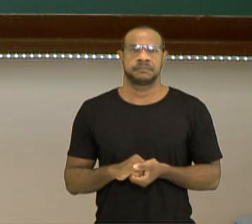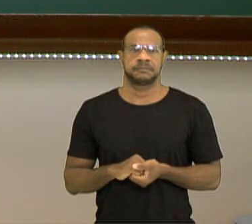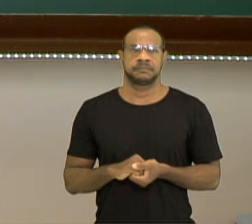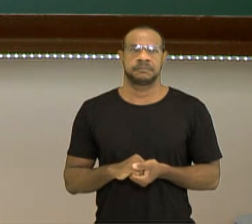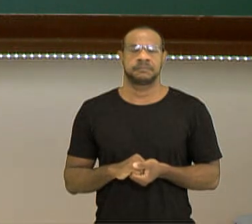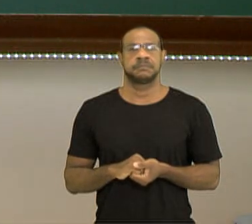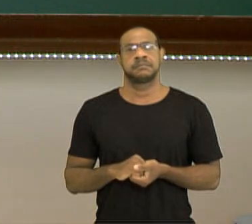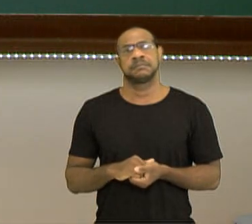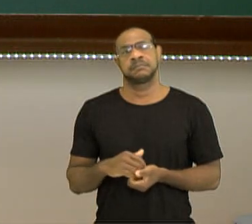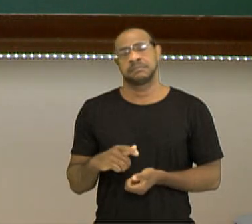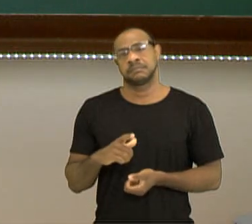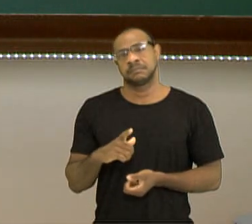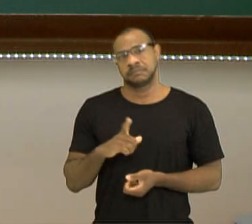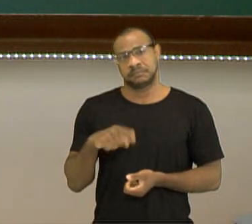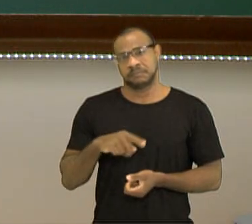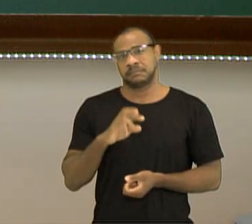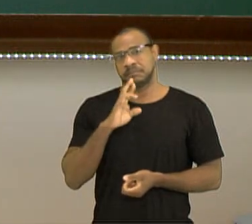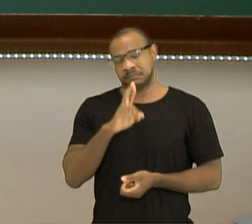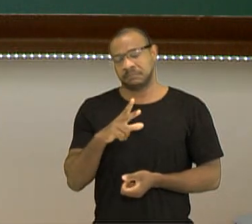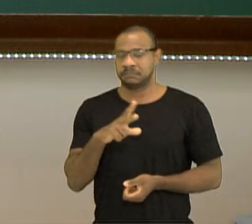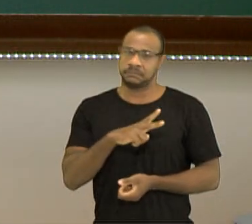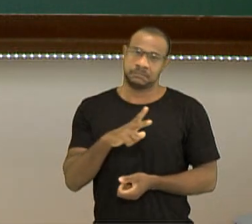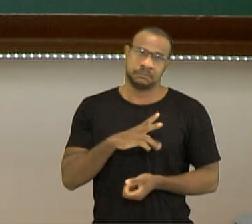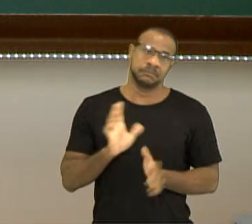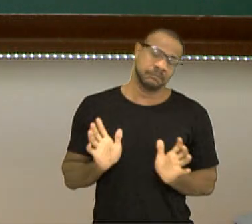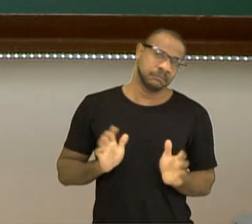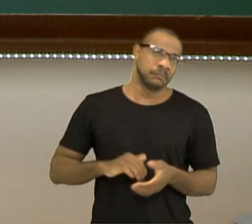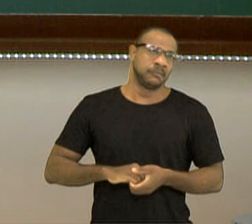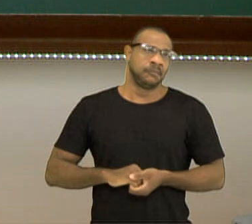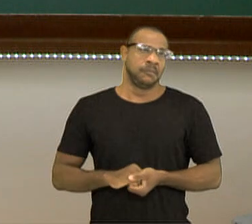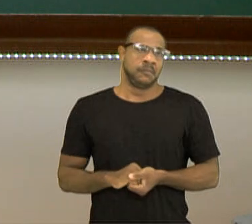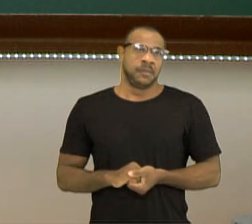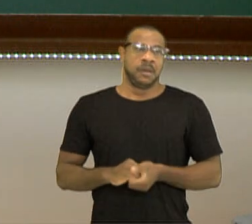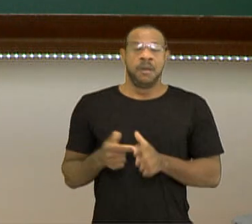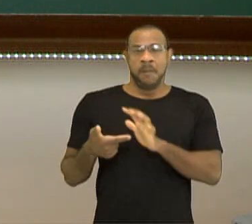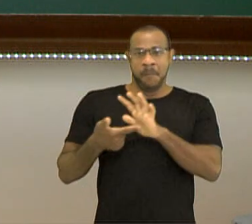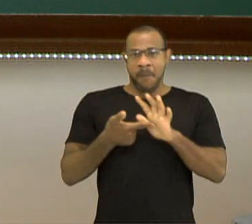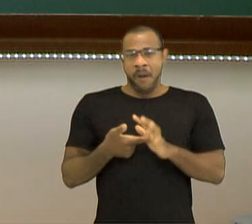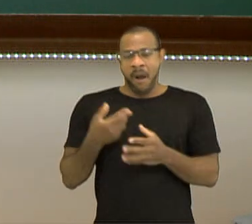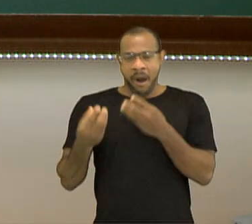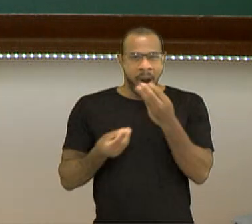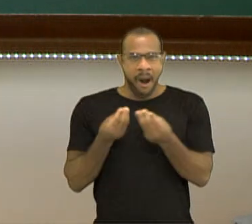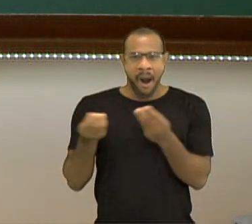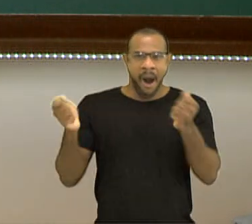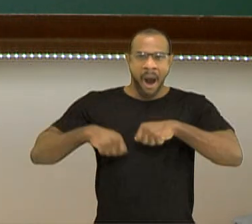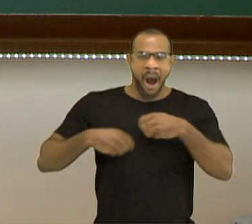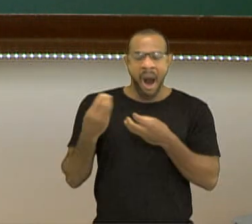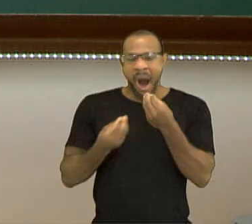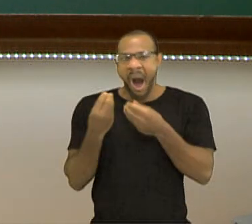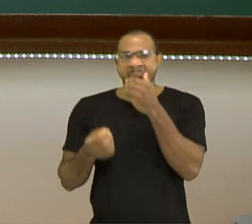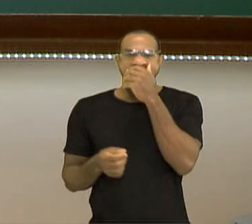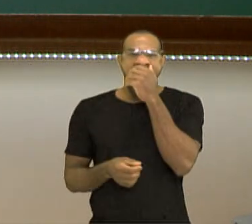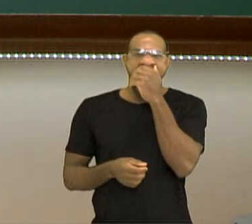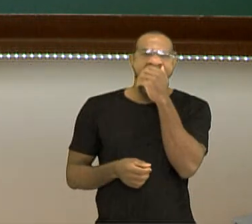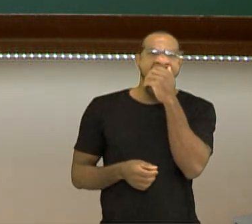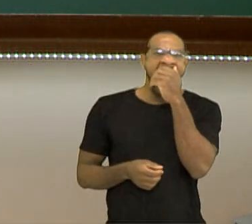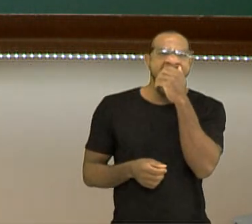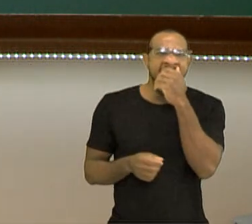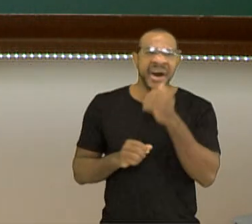São respostas pessoais, né? Mas de qualquer forma eu vou mostrar aqui para vocês algumas possibilidades, como que você poderia